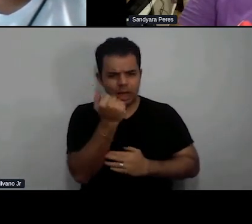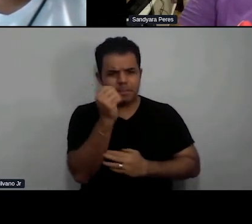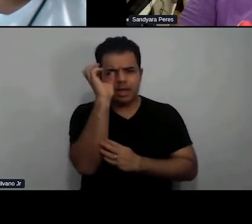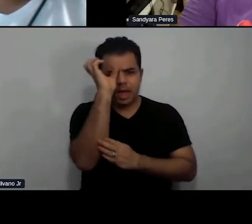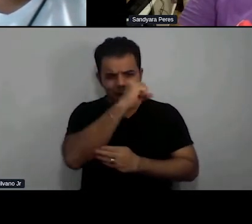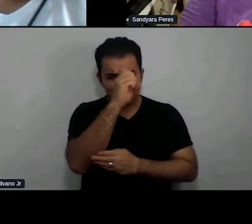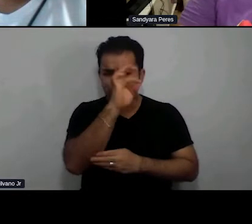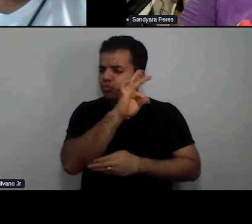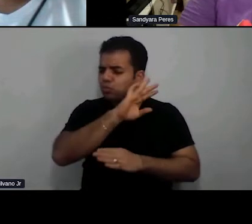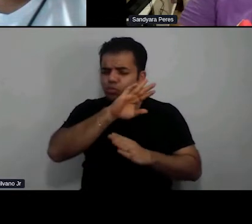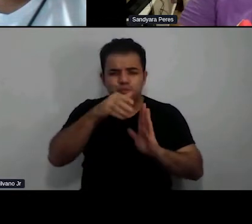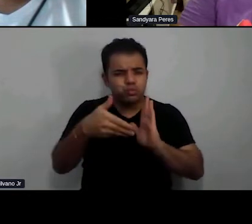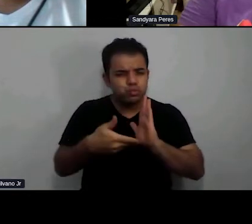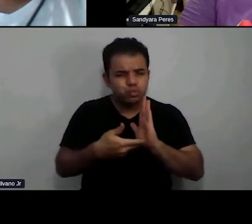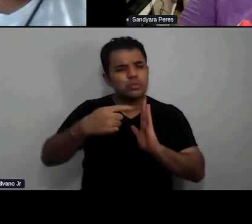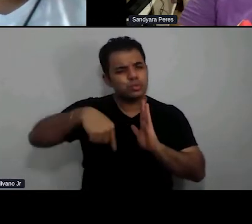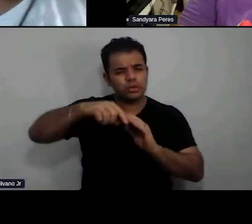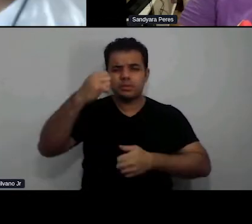né?